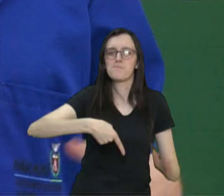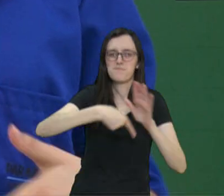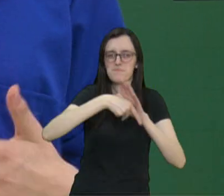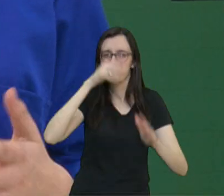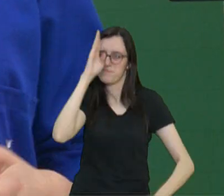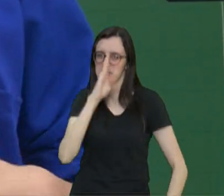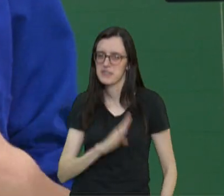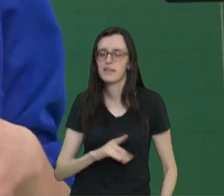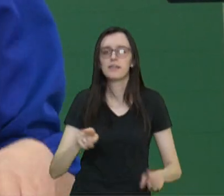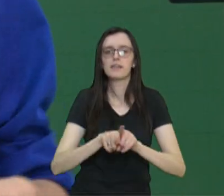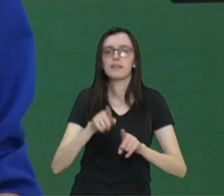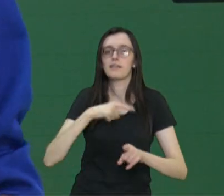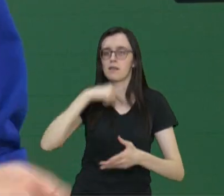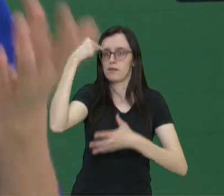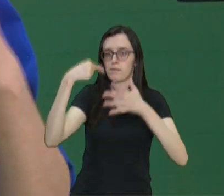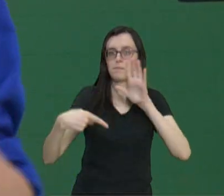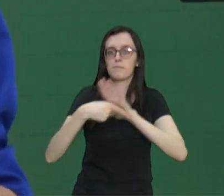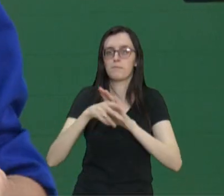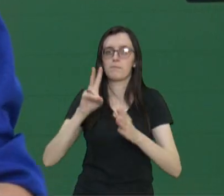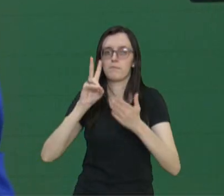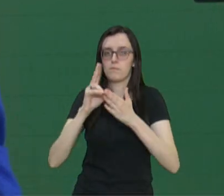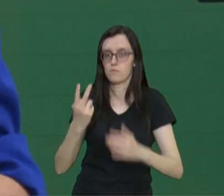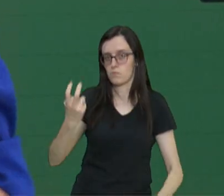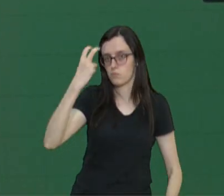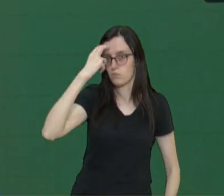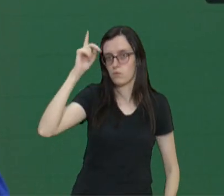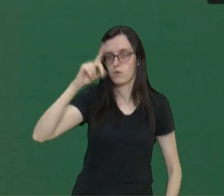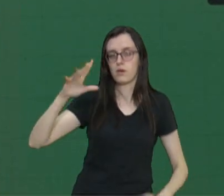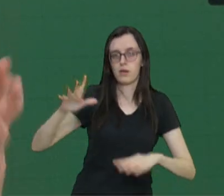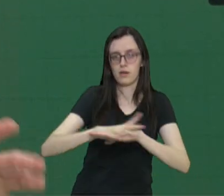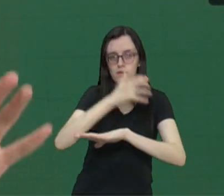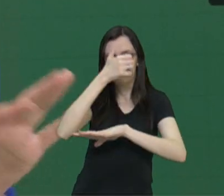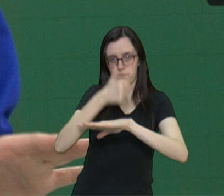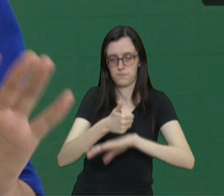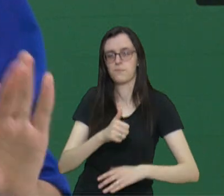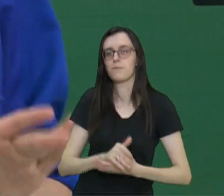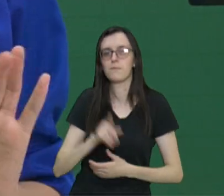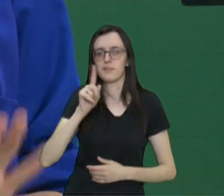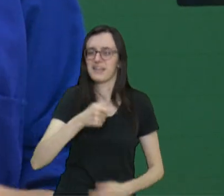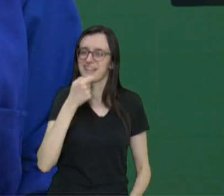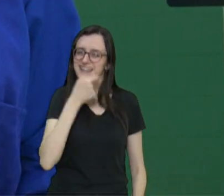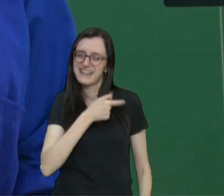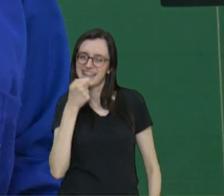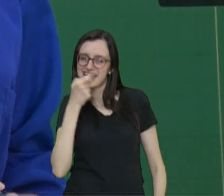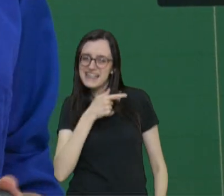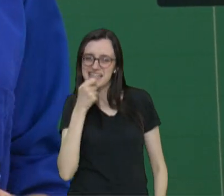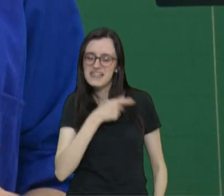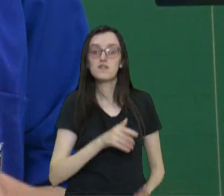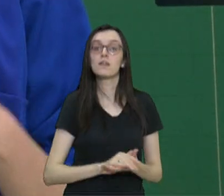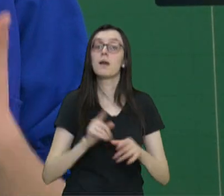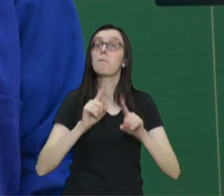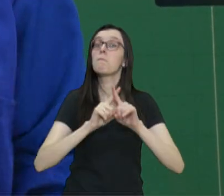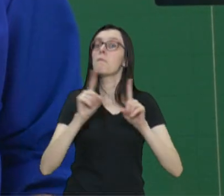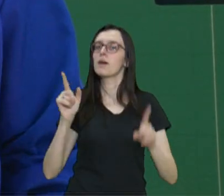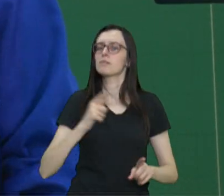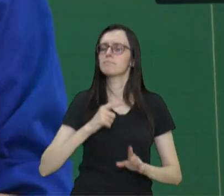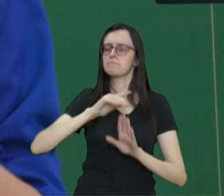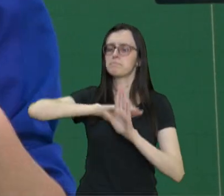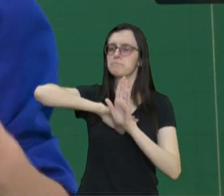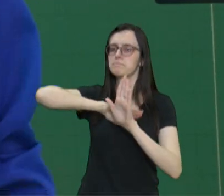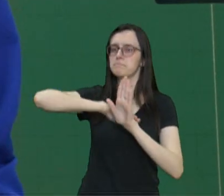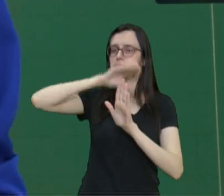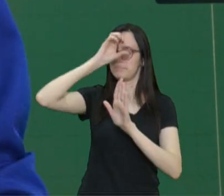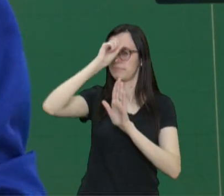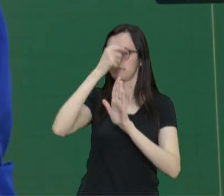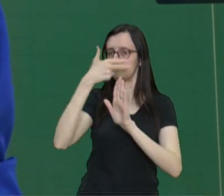trazer alguns aspectos da cultura indígena lá no período da colonização. É engraçadinho e tal, mas a gente tem muita coisa sobre isso,